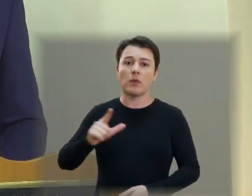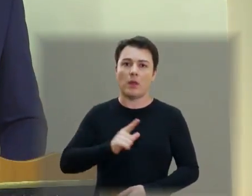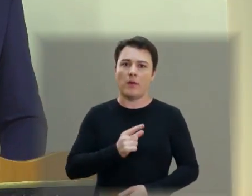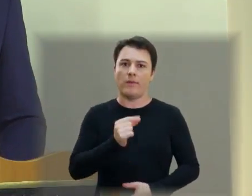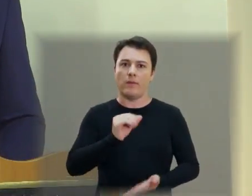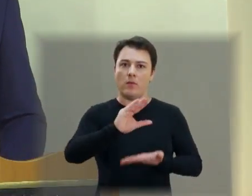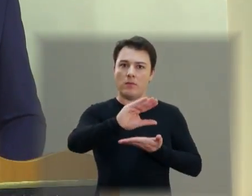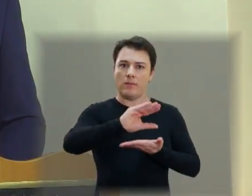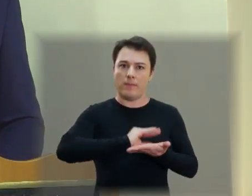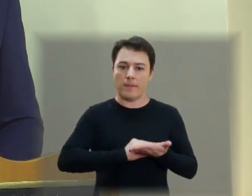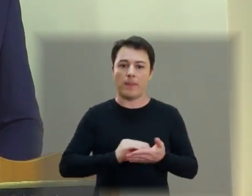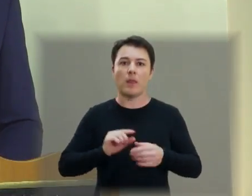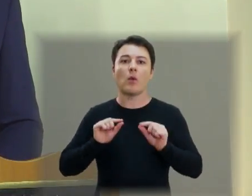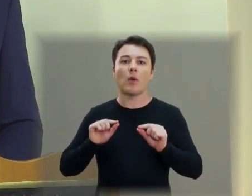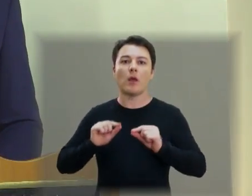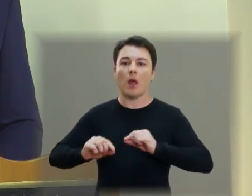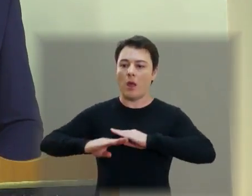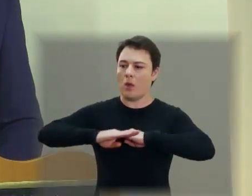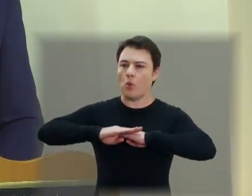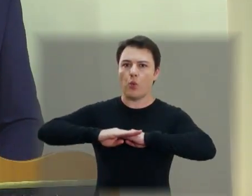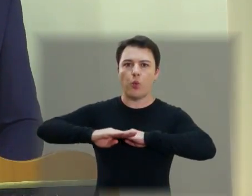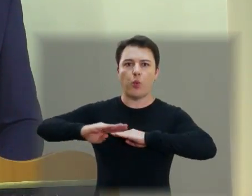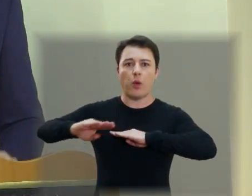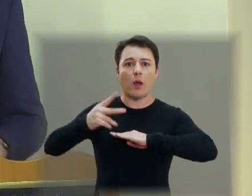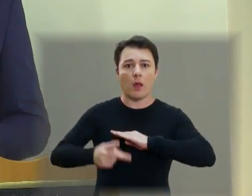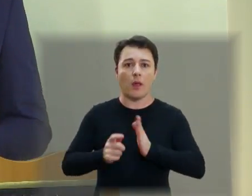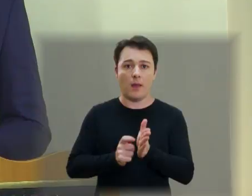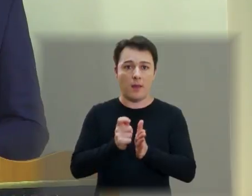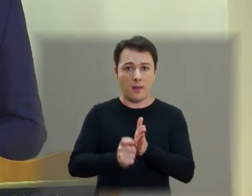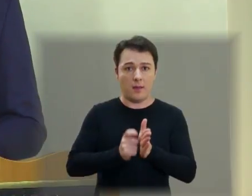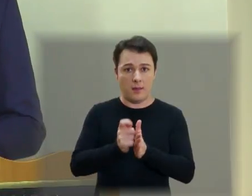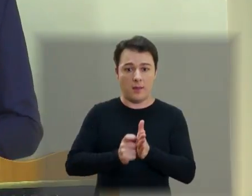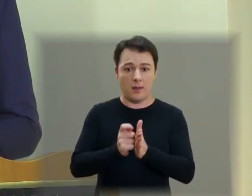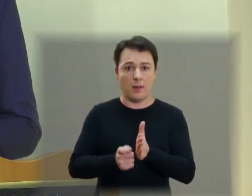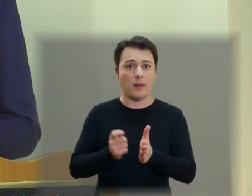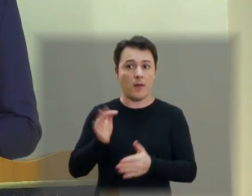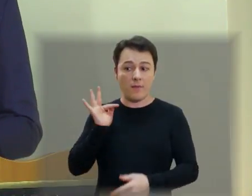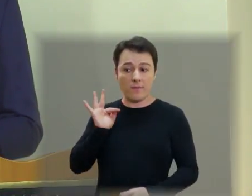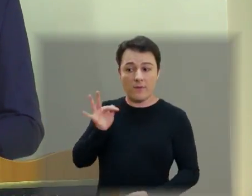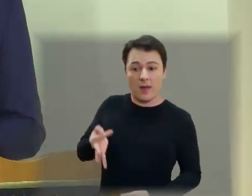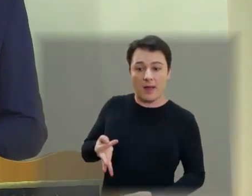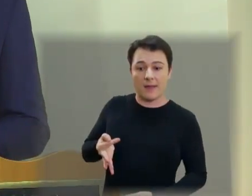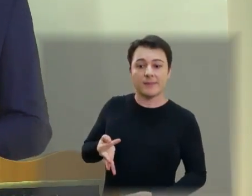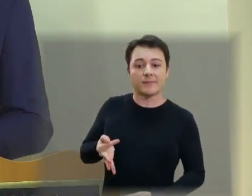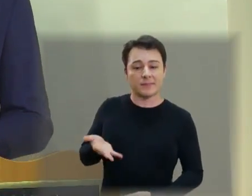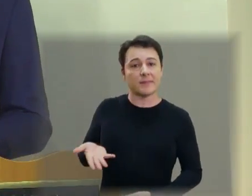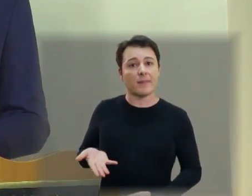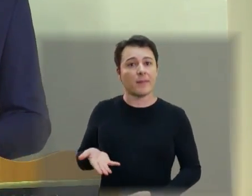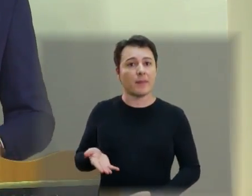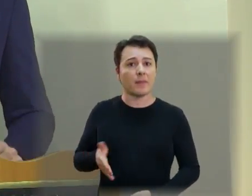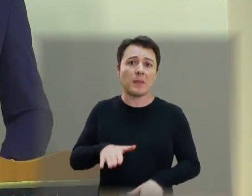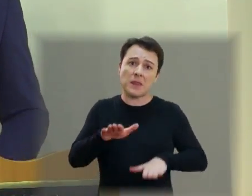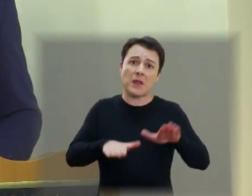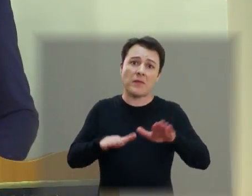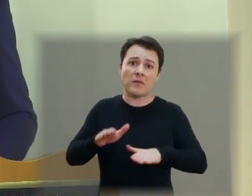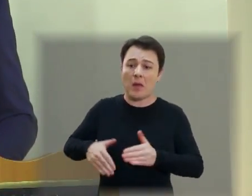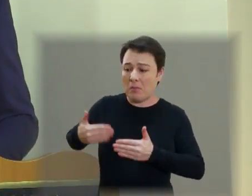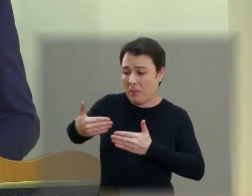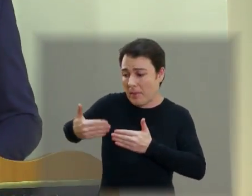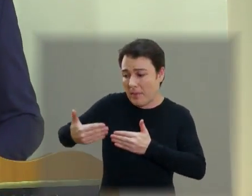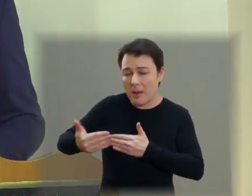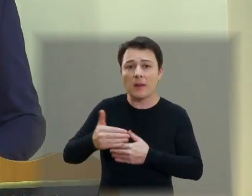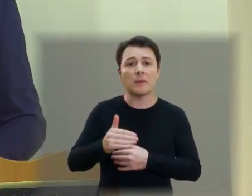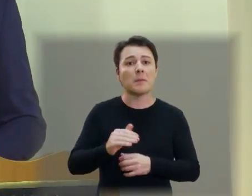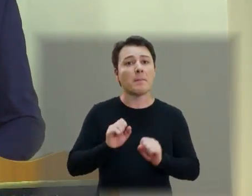expressivo para a recuperação asfáltica de Araraquara, para muito em breve. Então, deve estar saindo por esses dias mais um